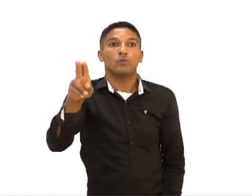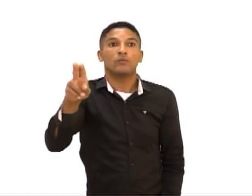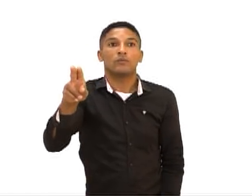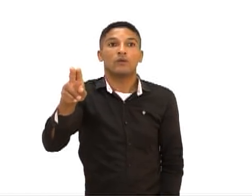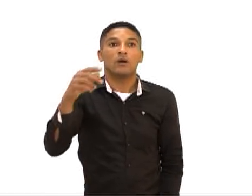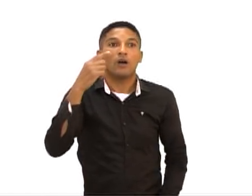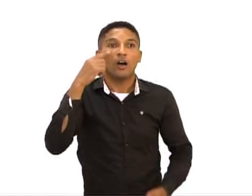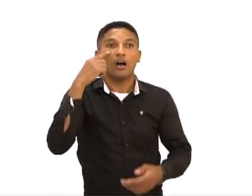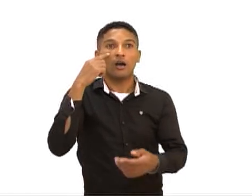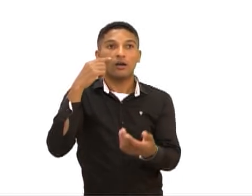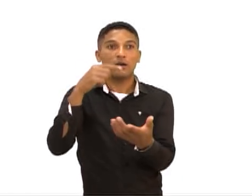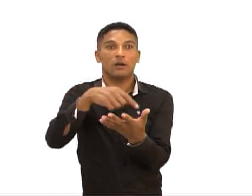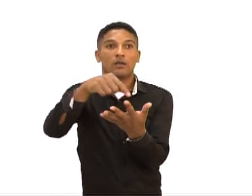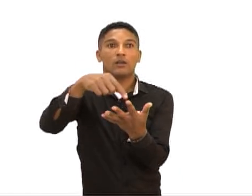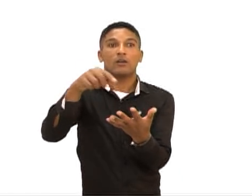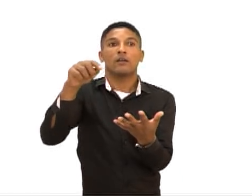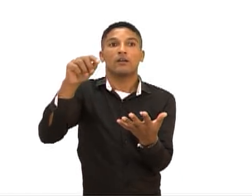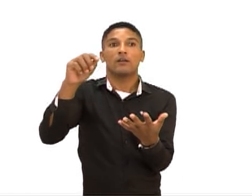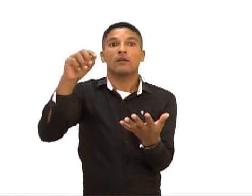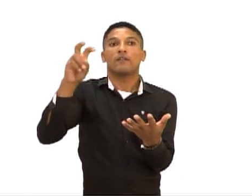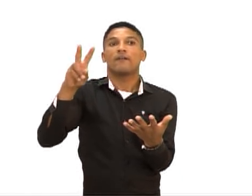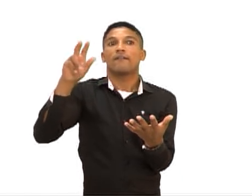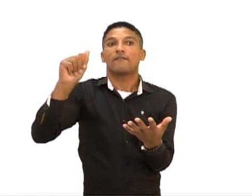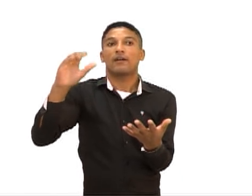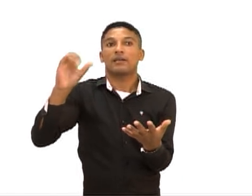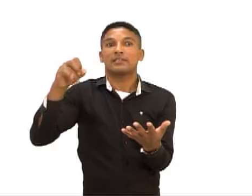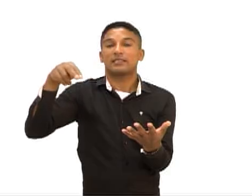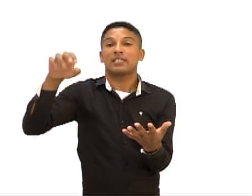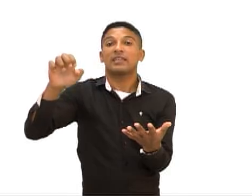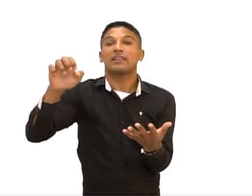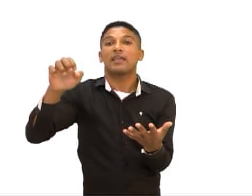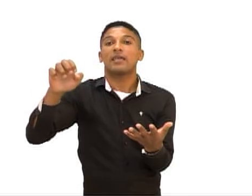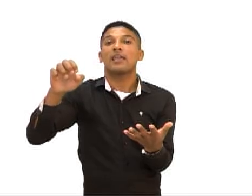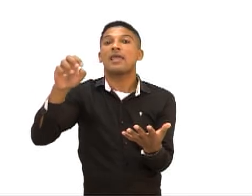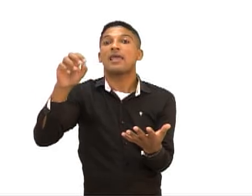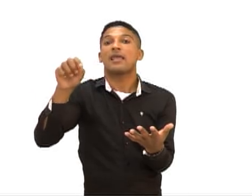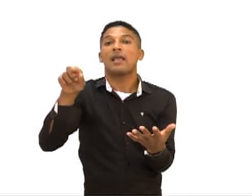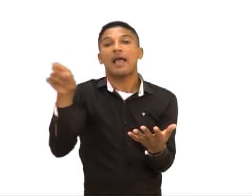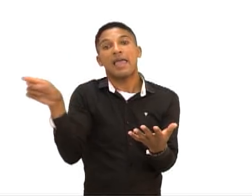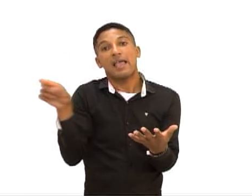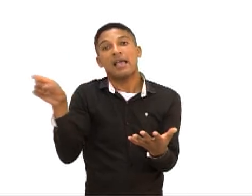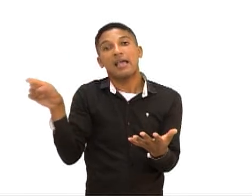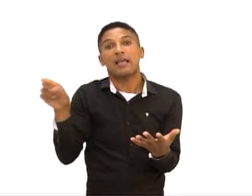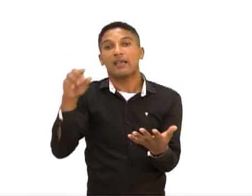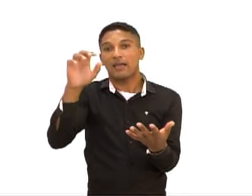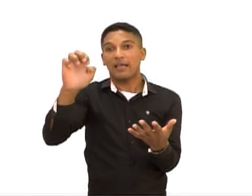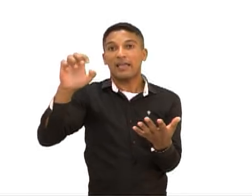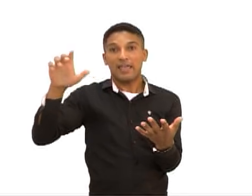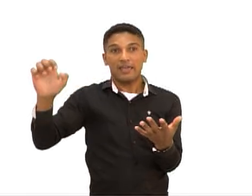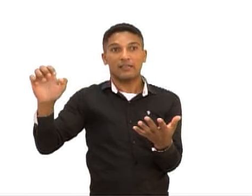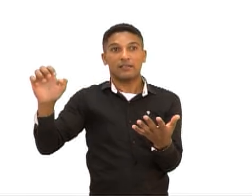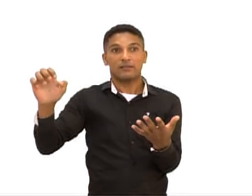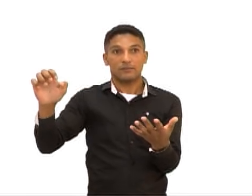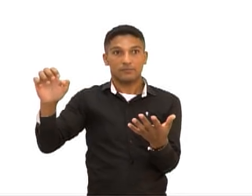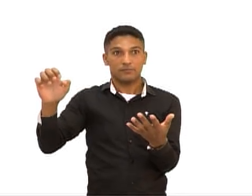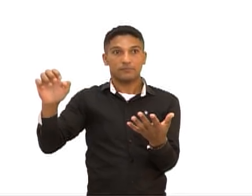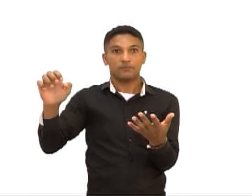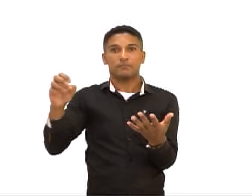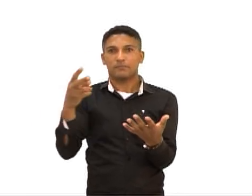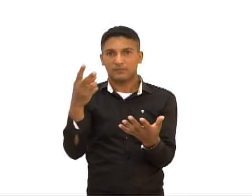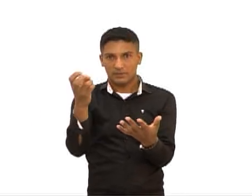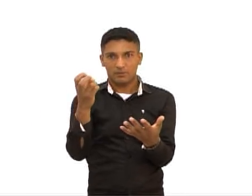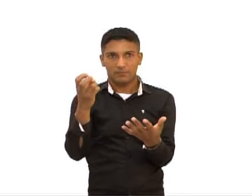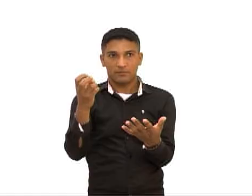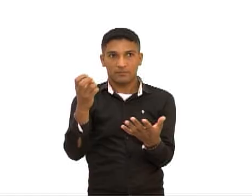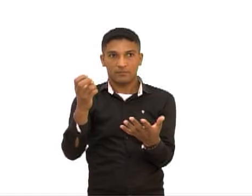gente retomar isso, né? E uma especial atenção, então, que para compor o imperativo afirmativo, utilizamos segunda pessoa do singular